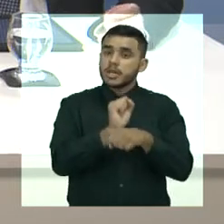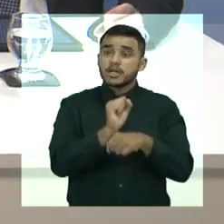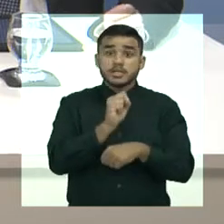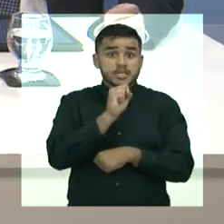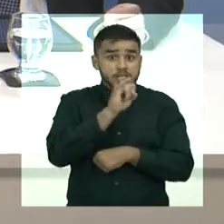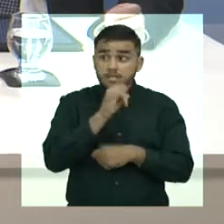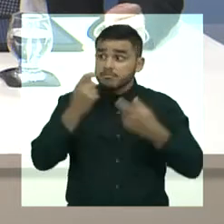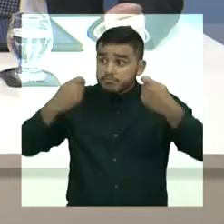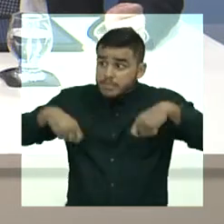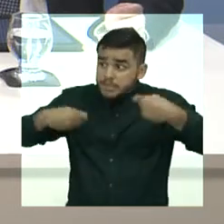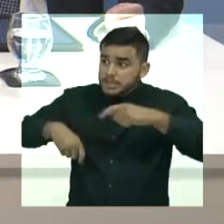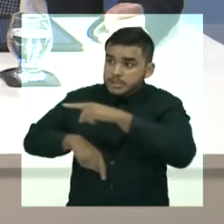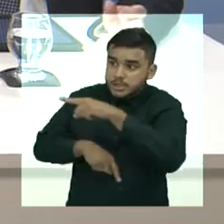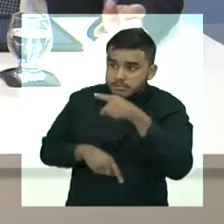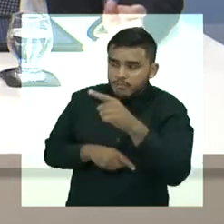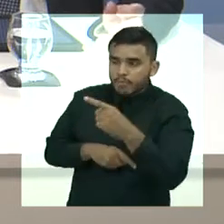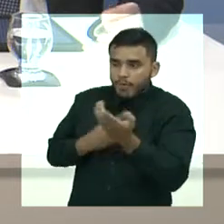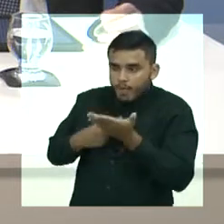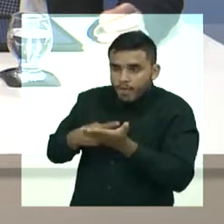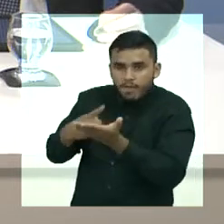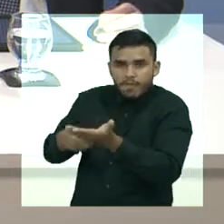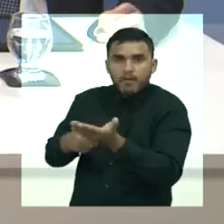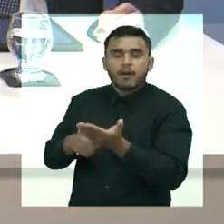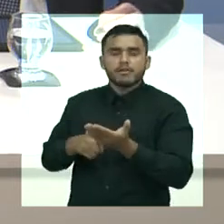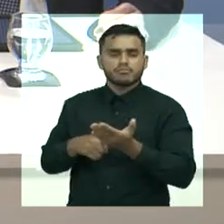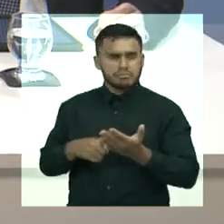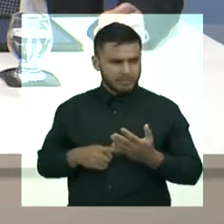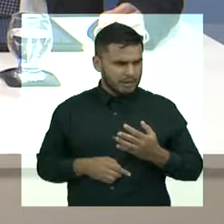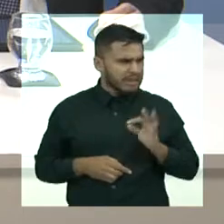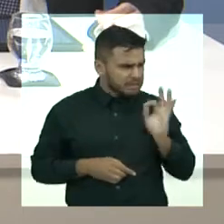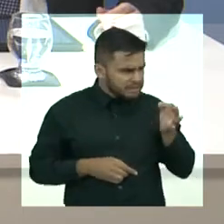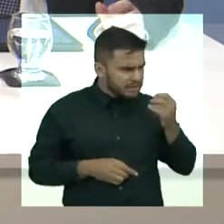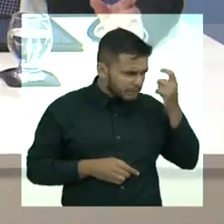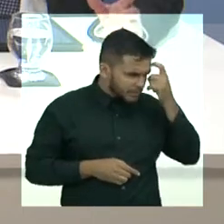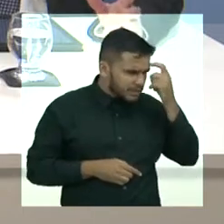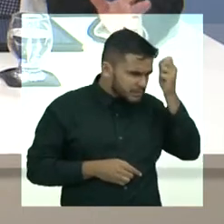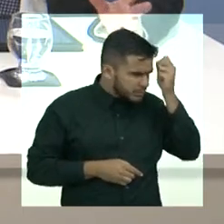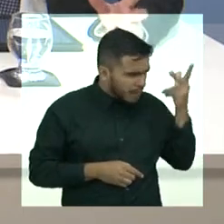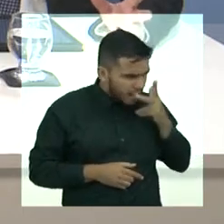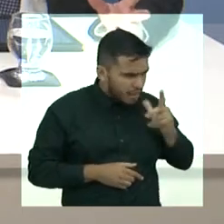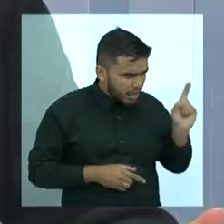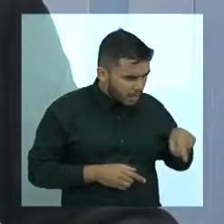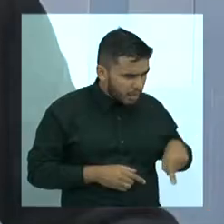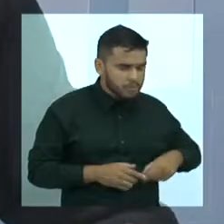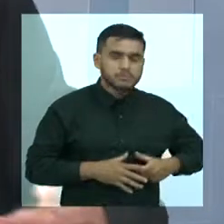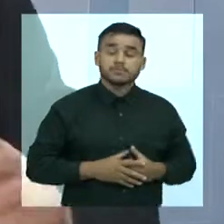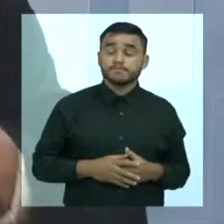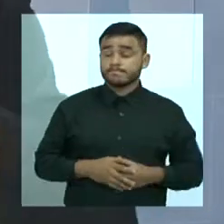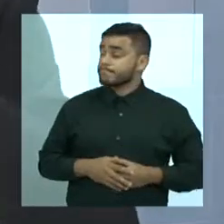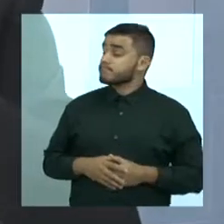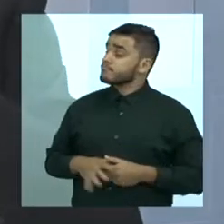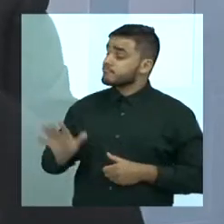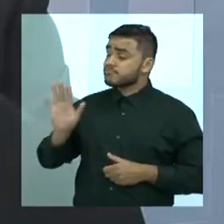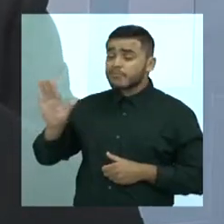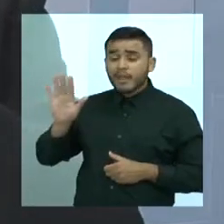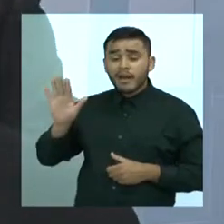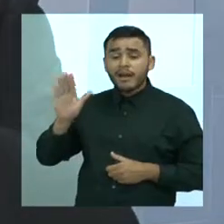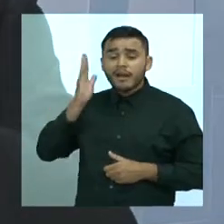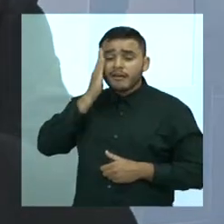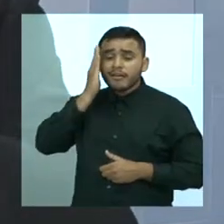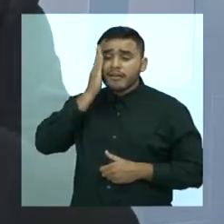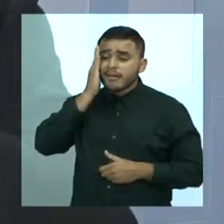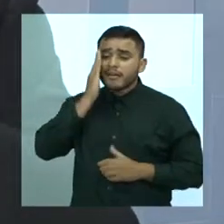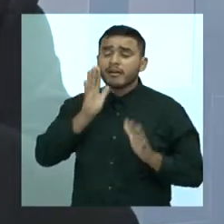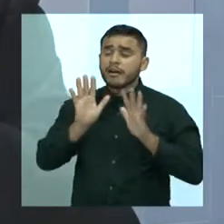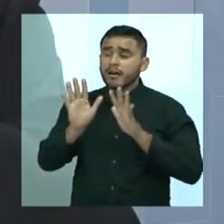digamos assim, indicação do chefe político? Não, aí que dá o X da questão. Nós temos que saber 2